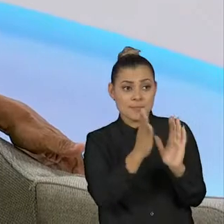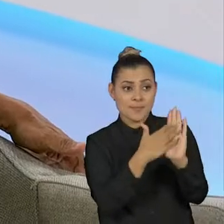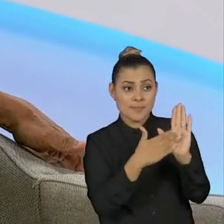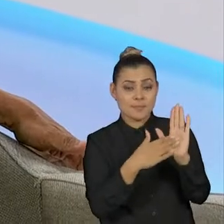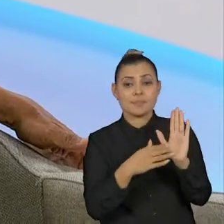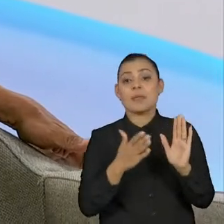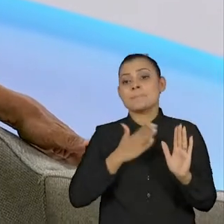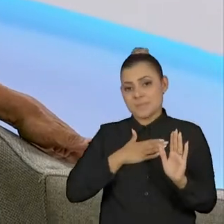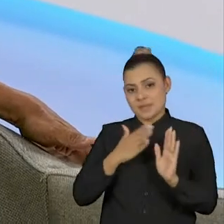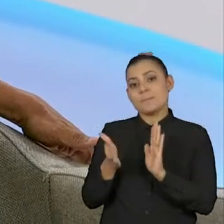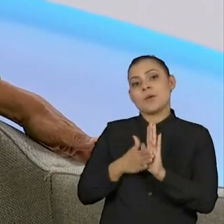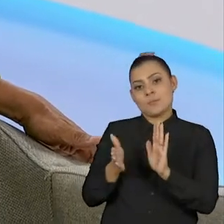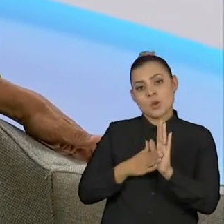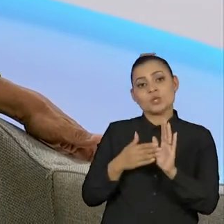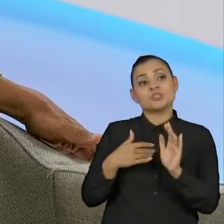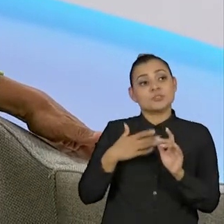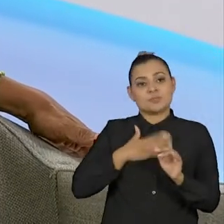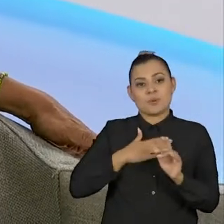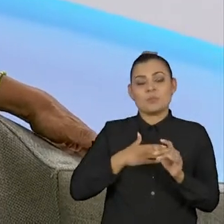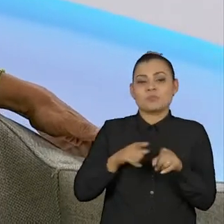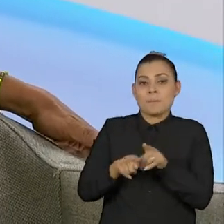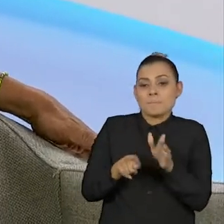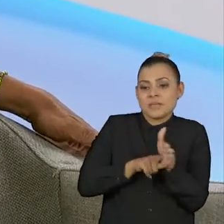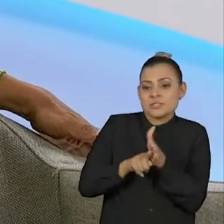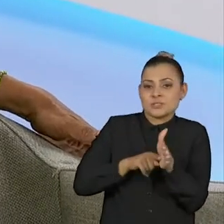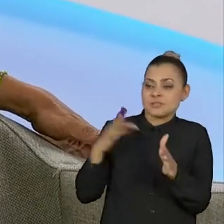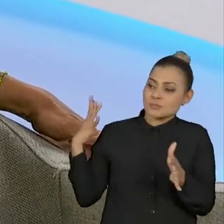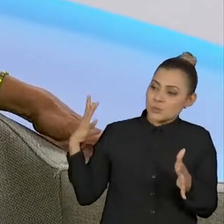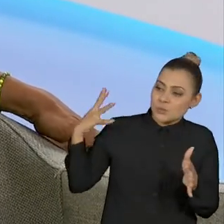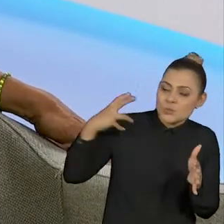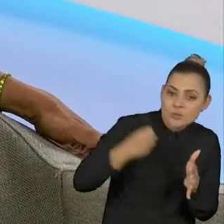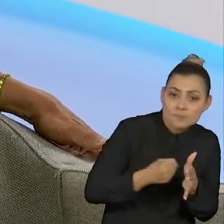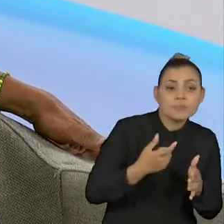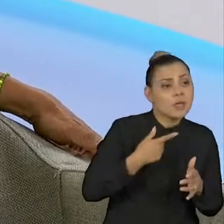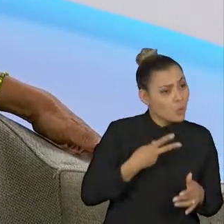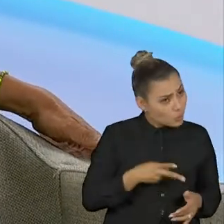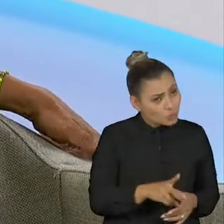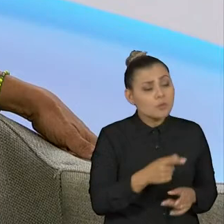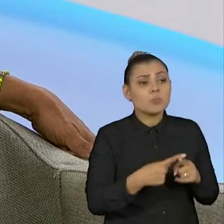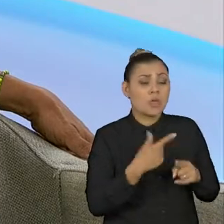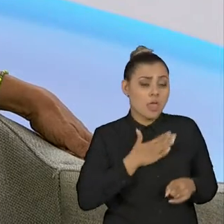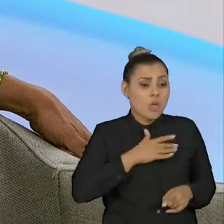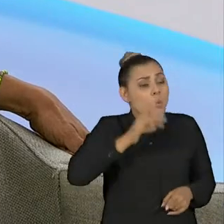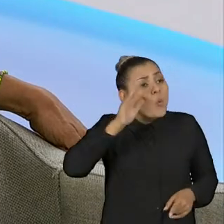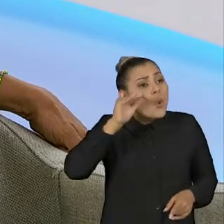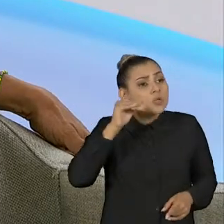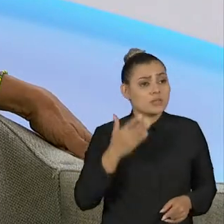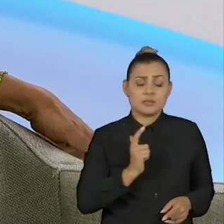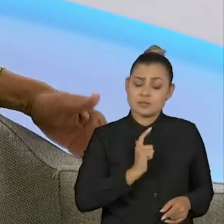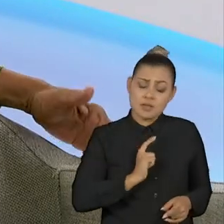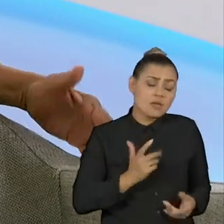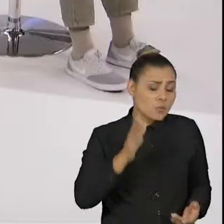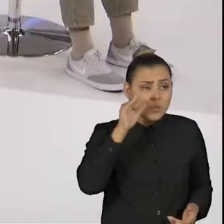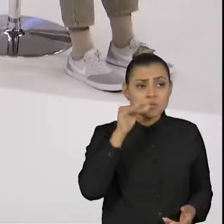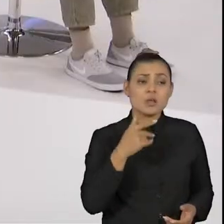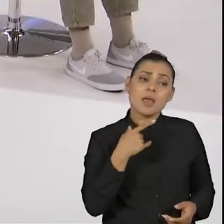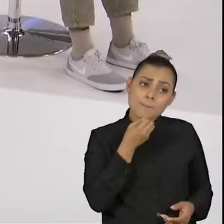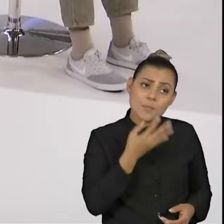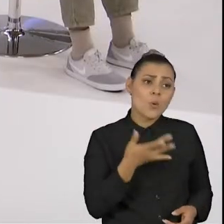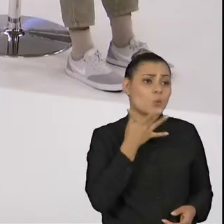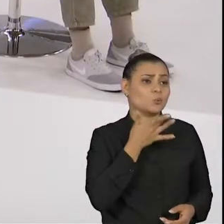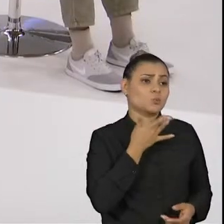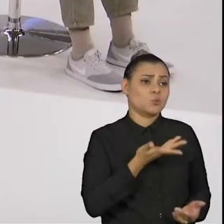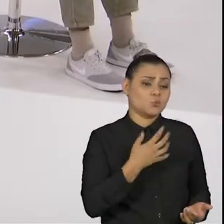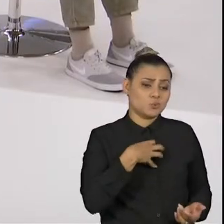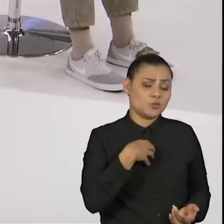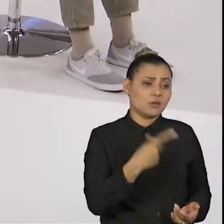propostas etimológicas, né? E eu continuo fazendo isso, eu tenho muita curiosidade. É bom, é gostoso fazer